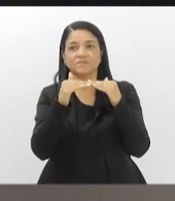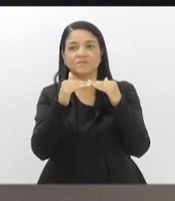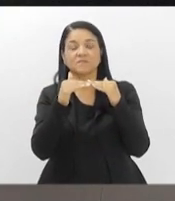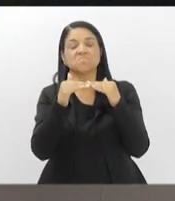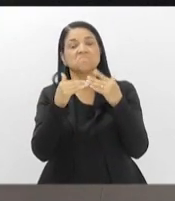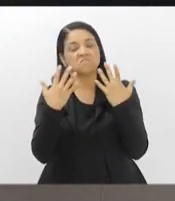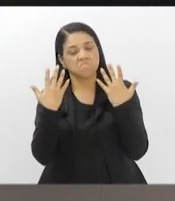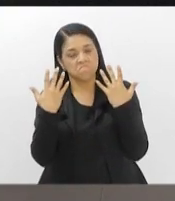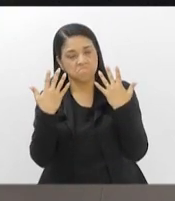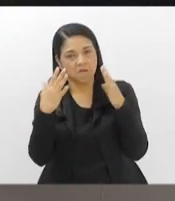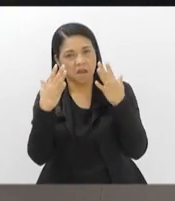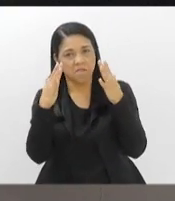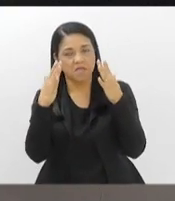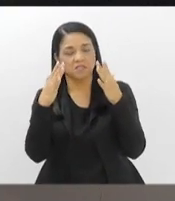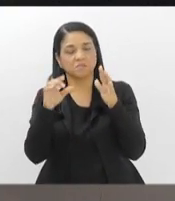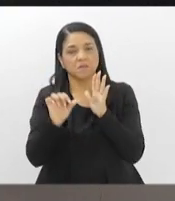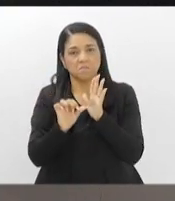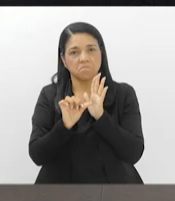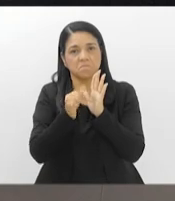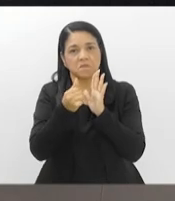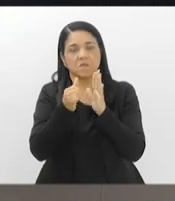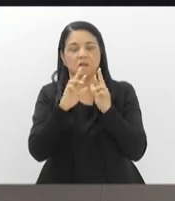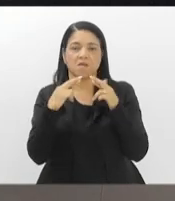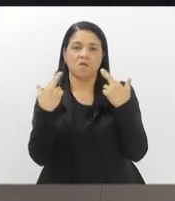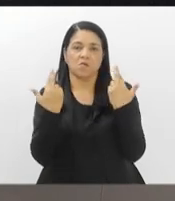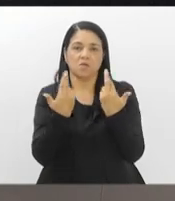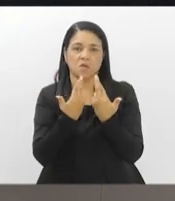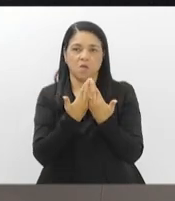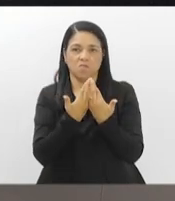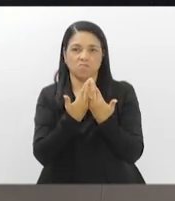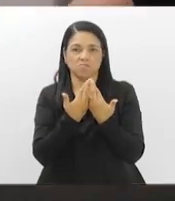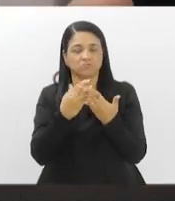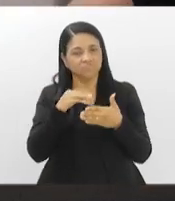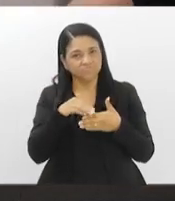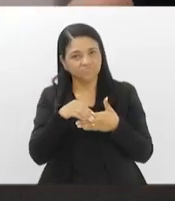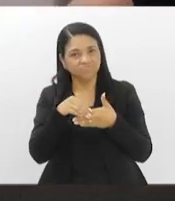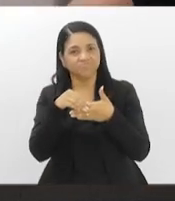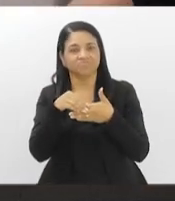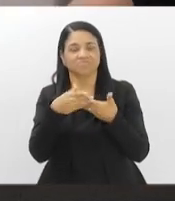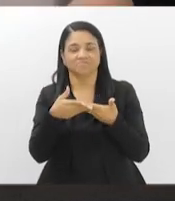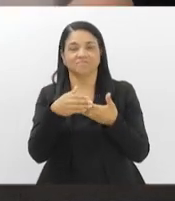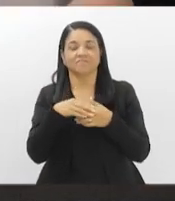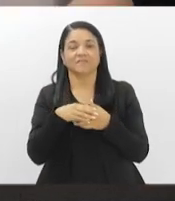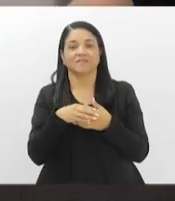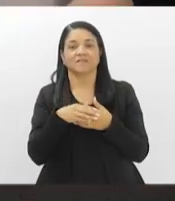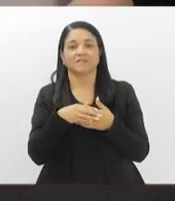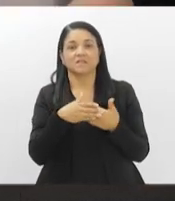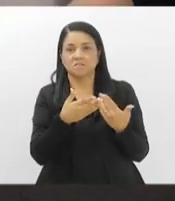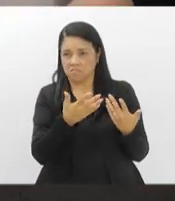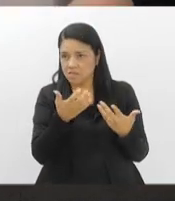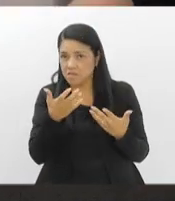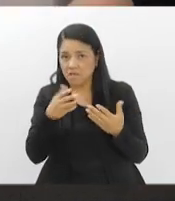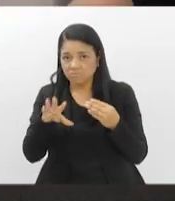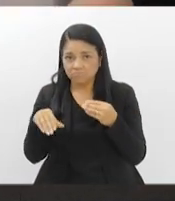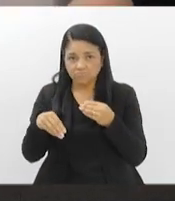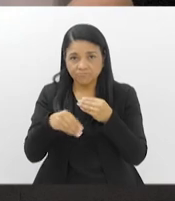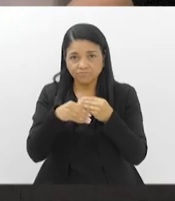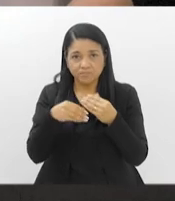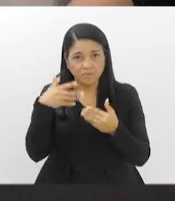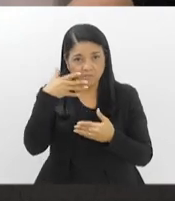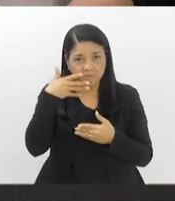condução dessa primeira reunião muito bem então nada alguém mais quer fazer uso da